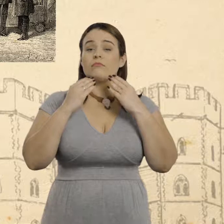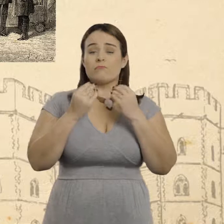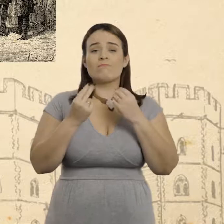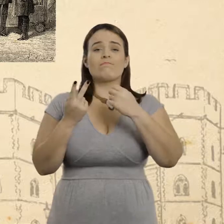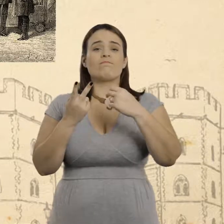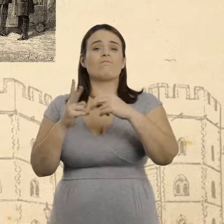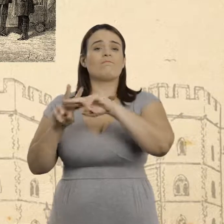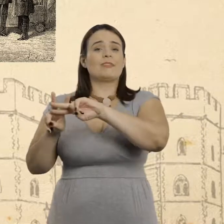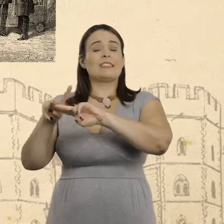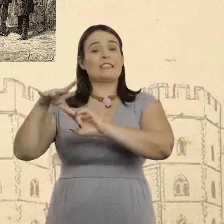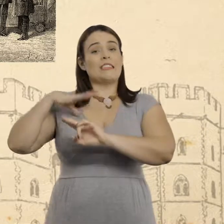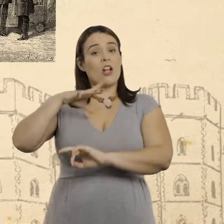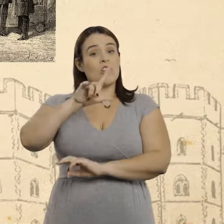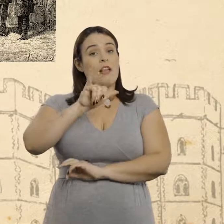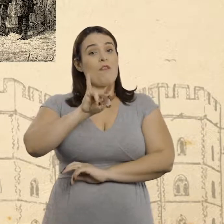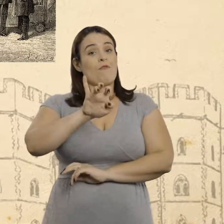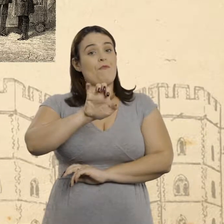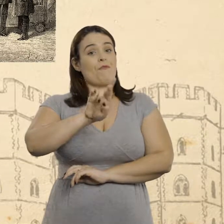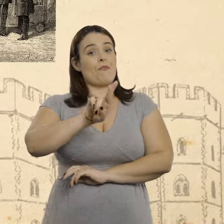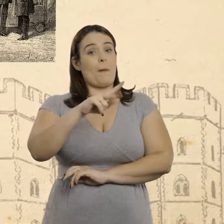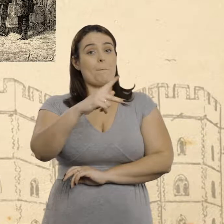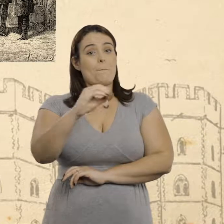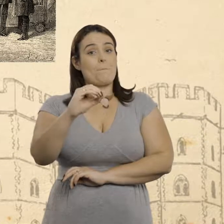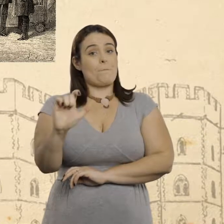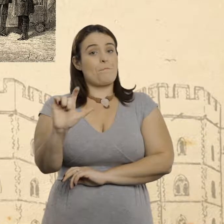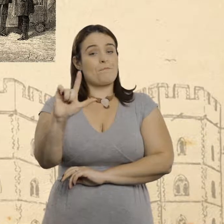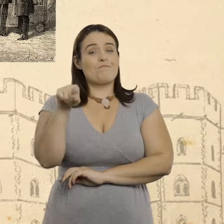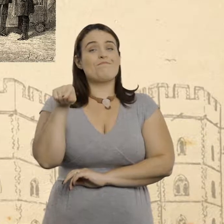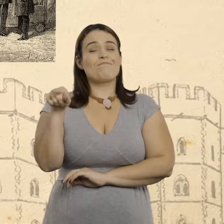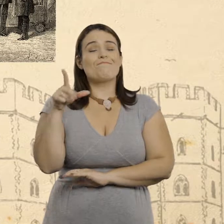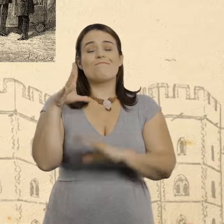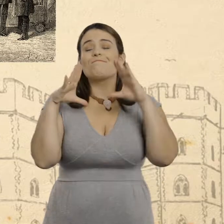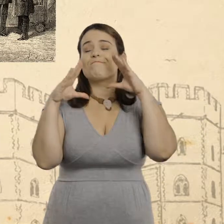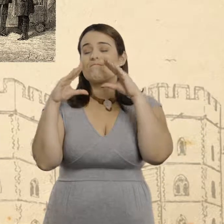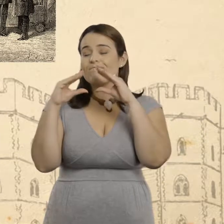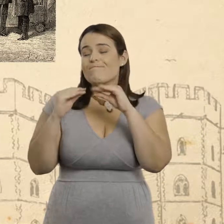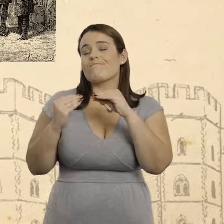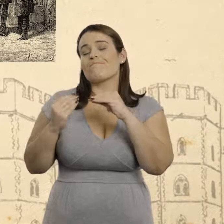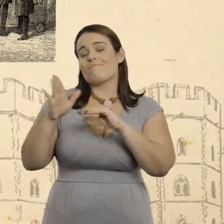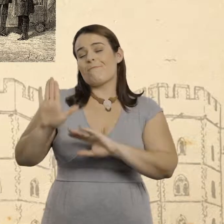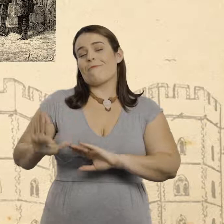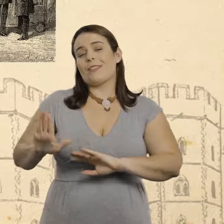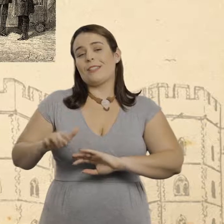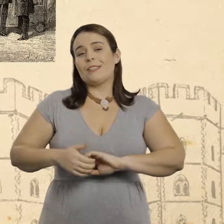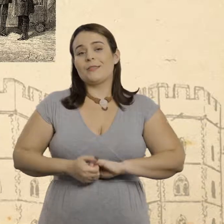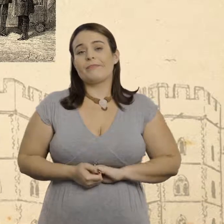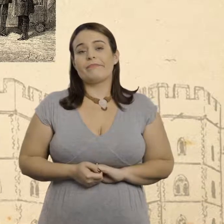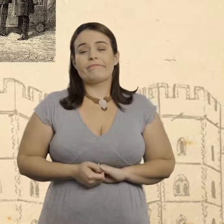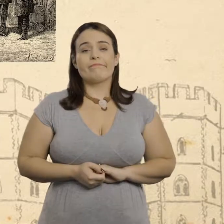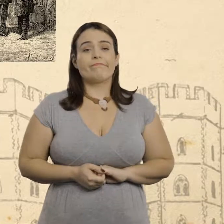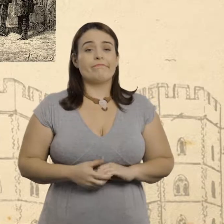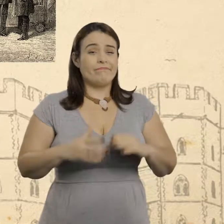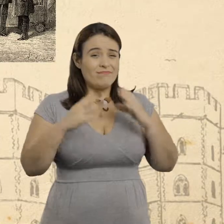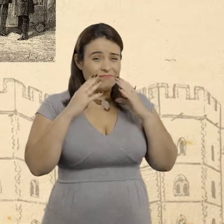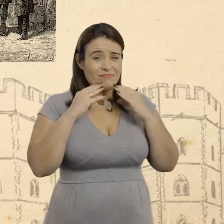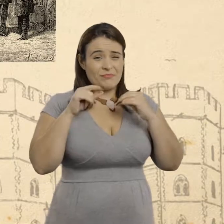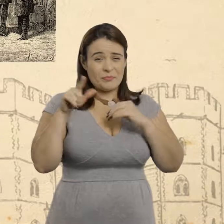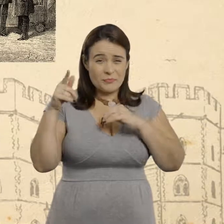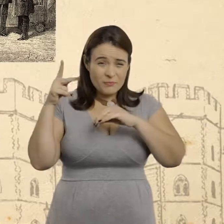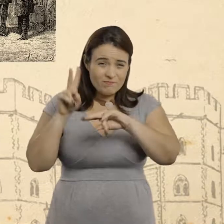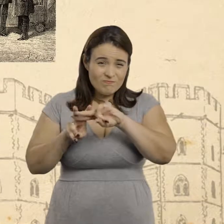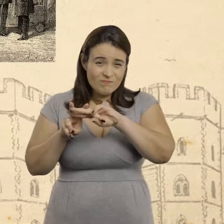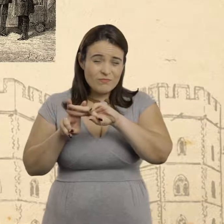Phileas Fogg estava na cadeia de Liverpool. Ele ia passar a noite lá. Quando o Sr. Fogg foi preso, Passepartout